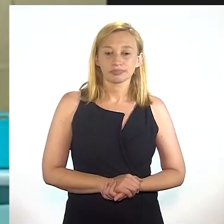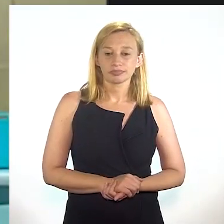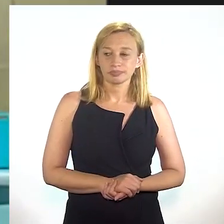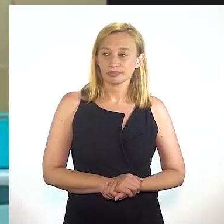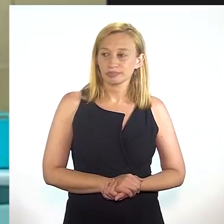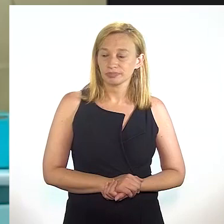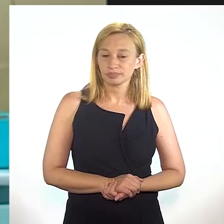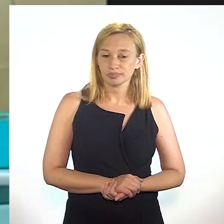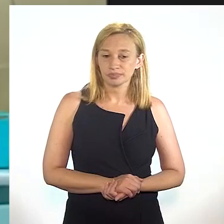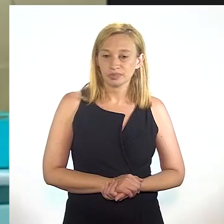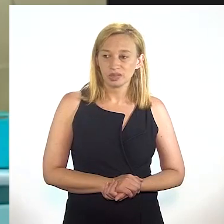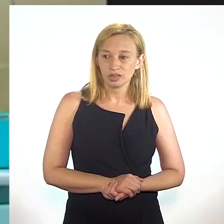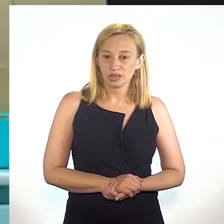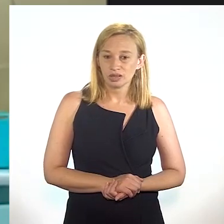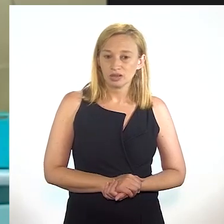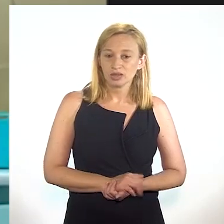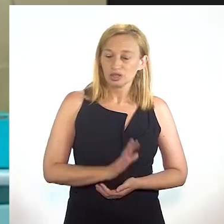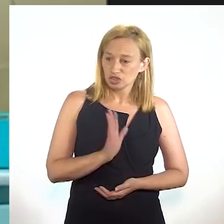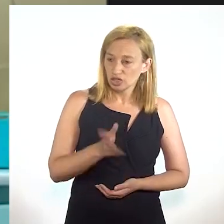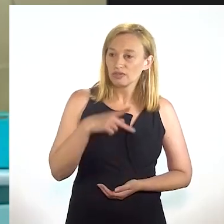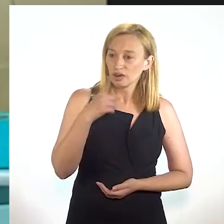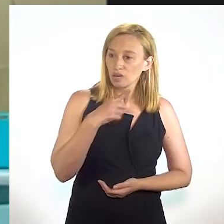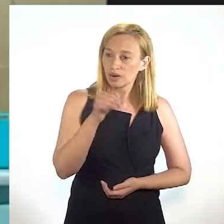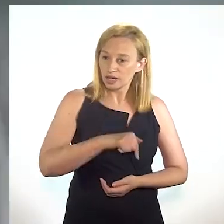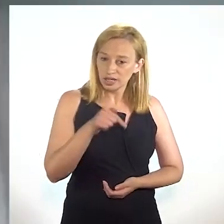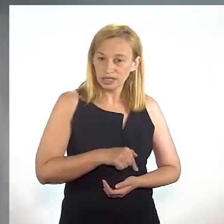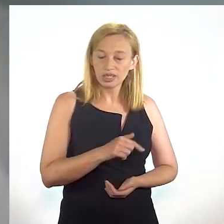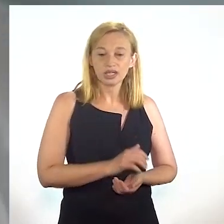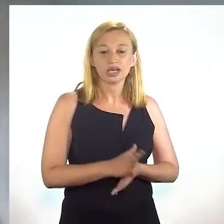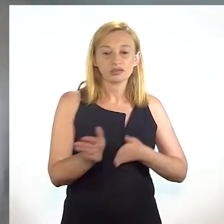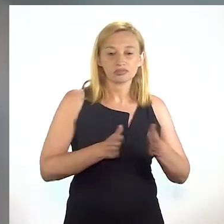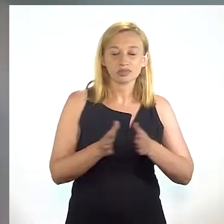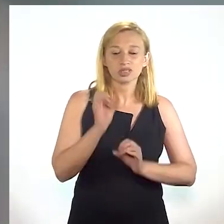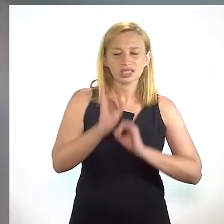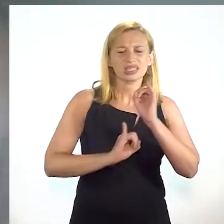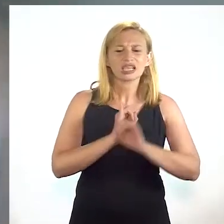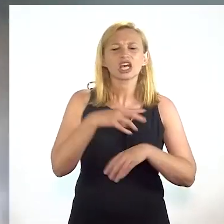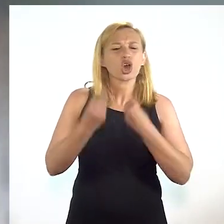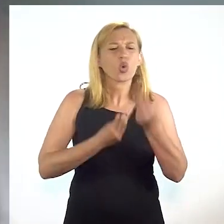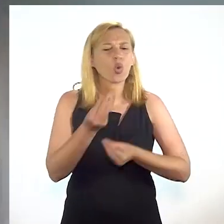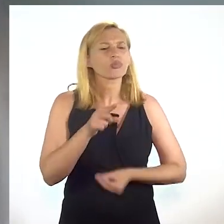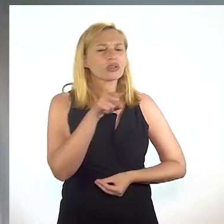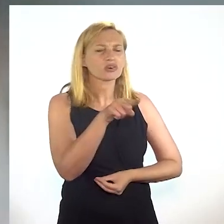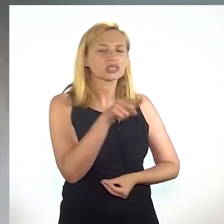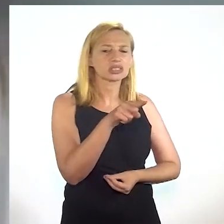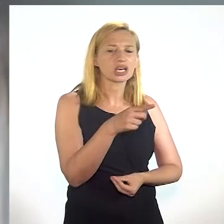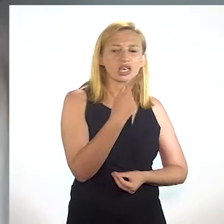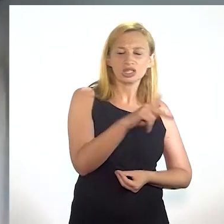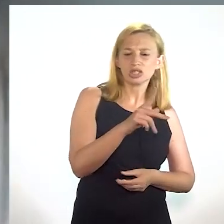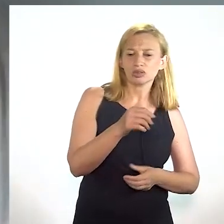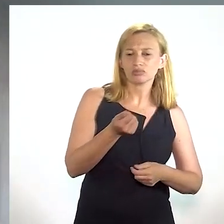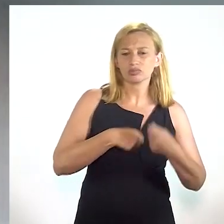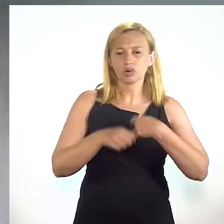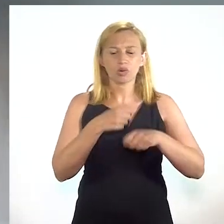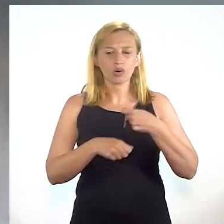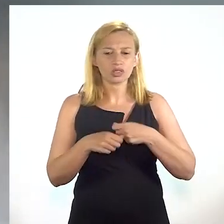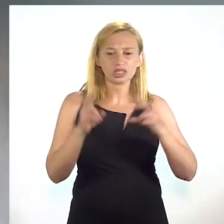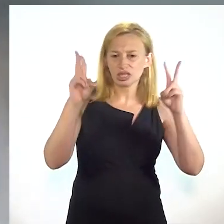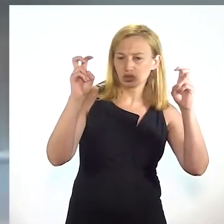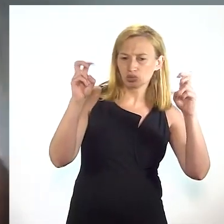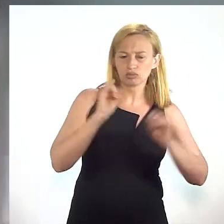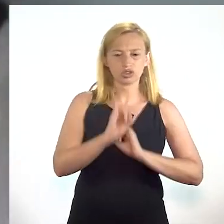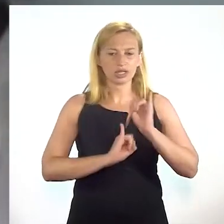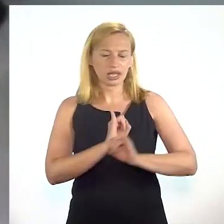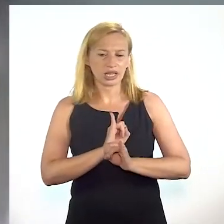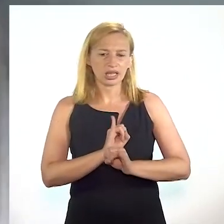e ressignificar. Uma das coisas que a gente já falou aqui, que é a questão do acesso à internet. Como é que foi para você